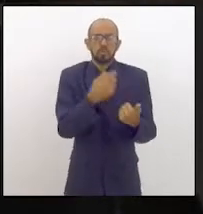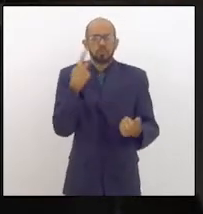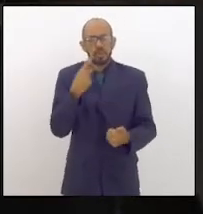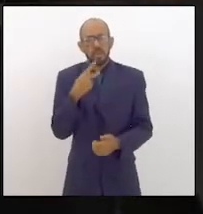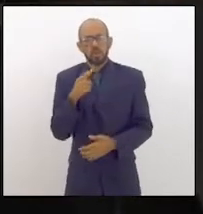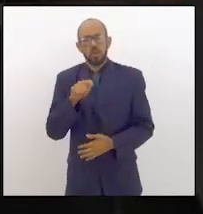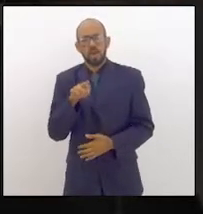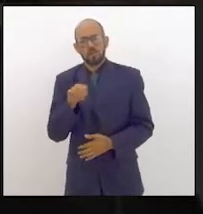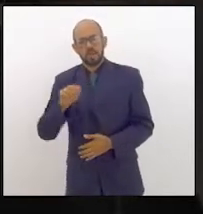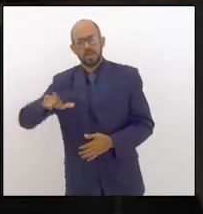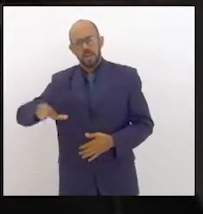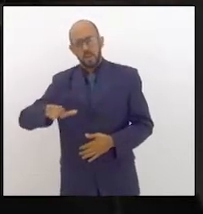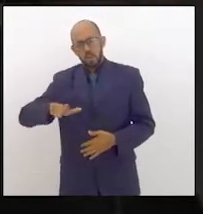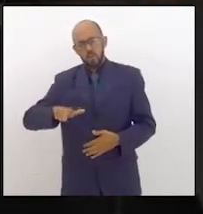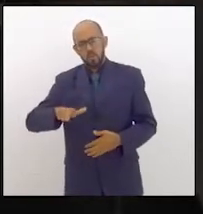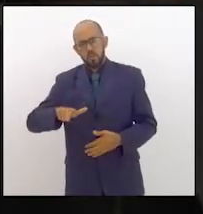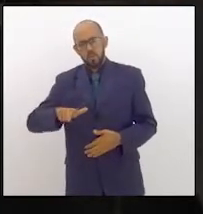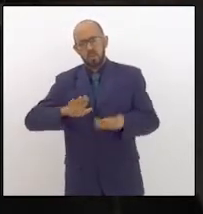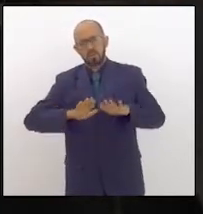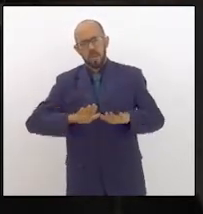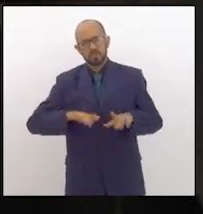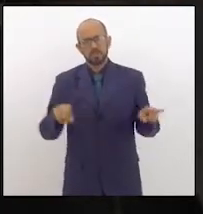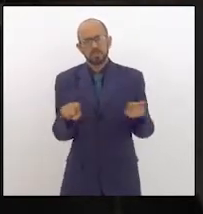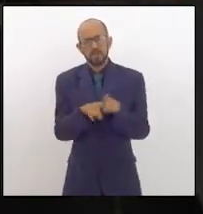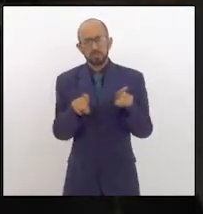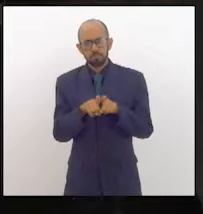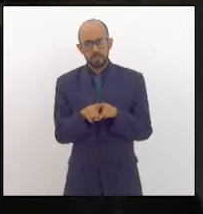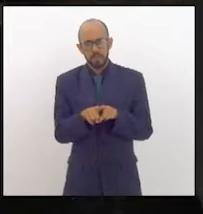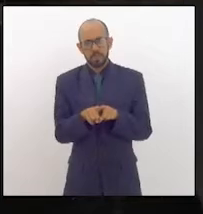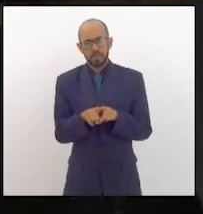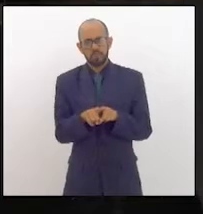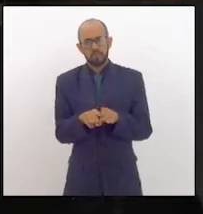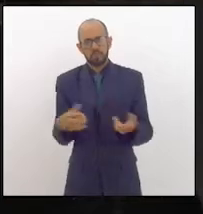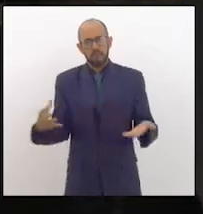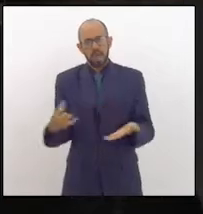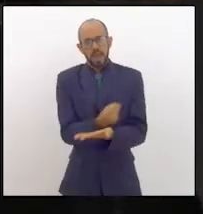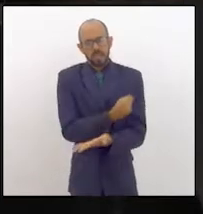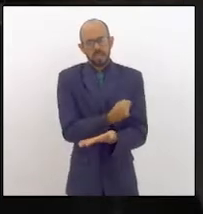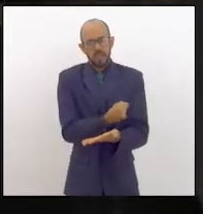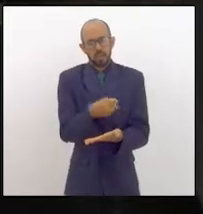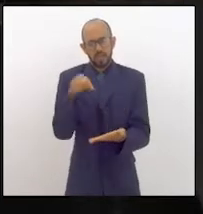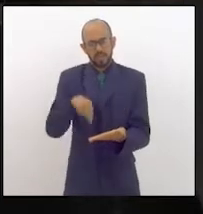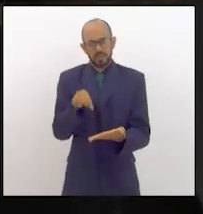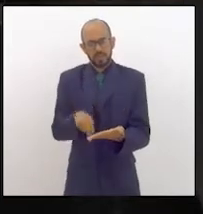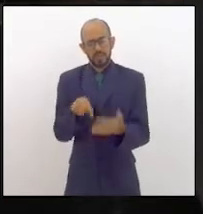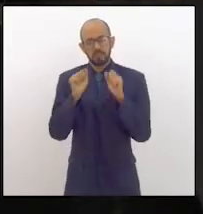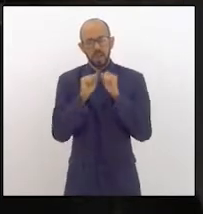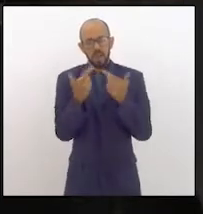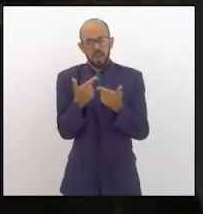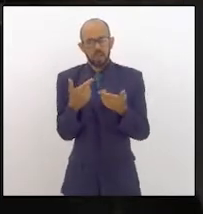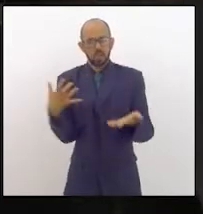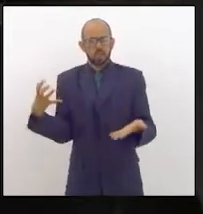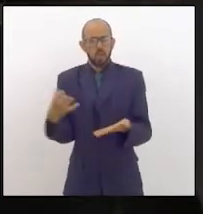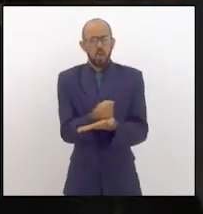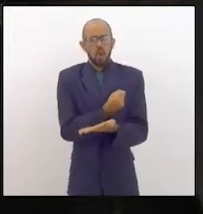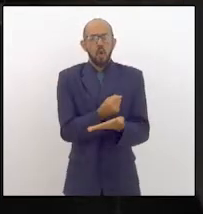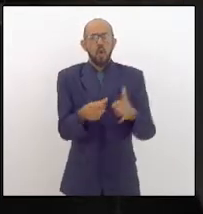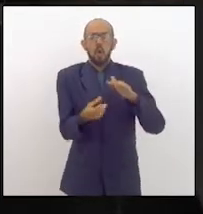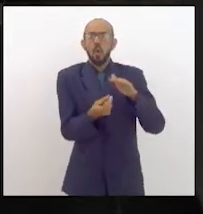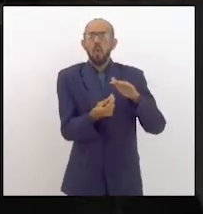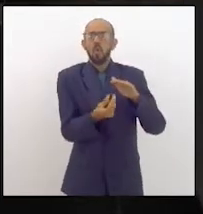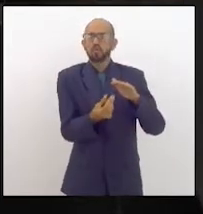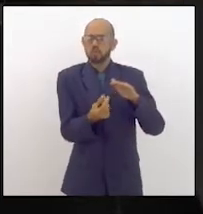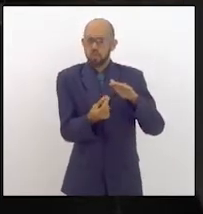Gabriel Monteiro para se eleger mas também foi cassado por essa casa porque roubou na